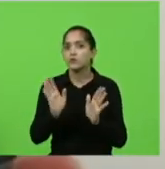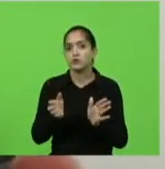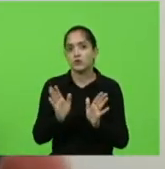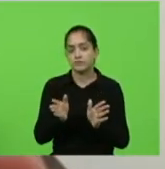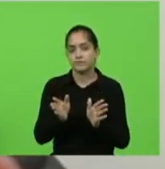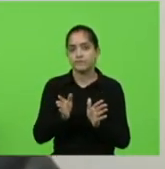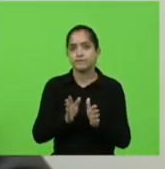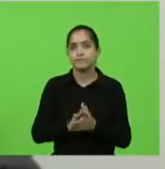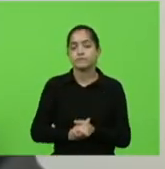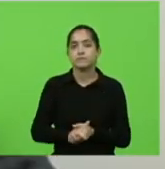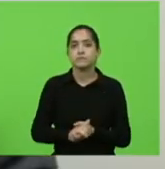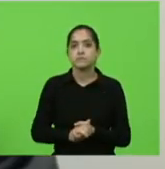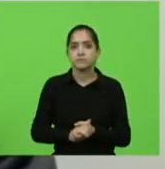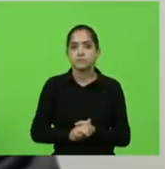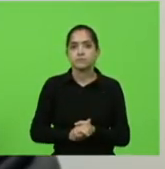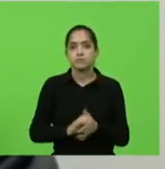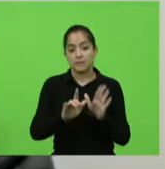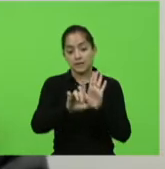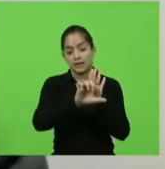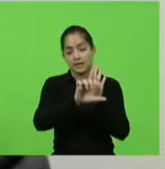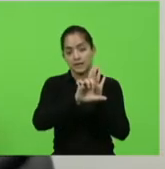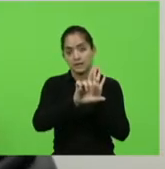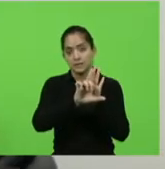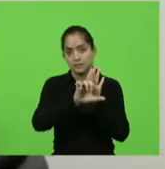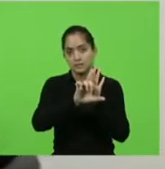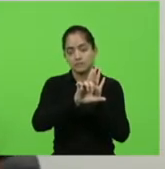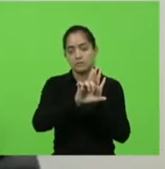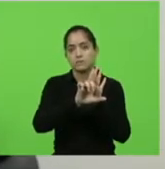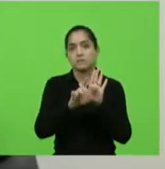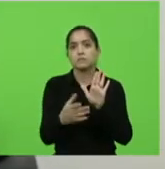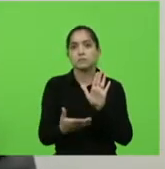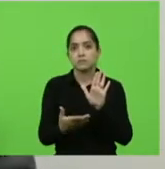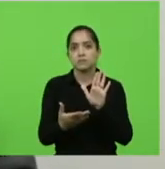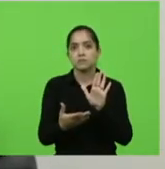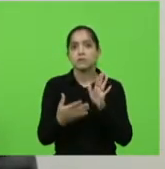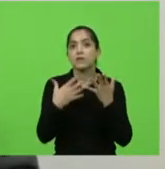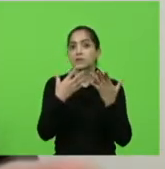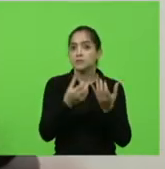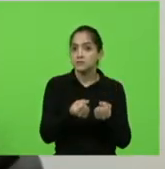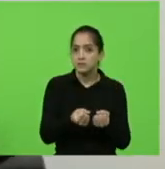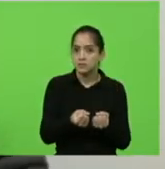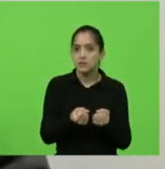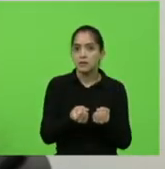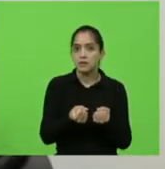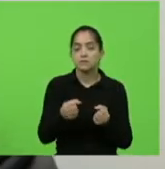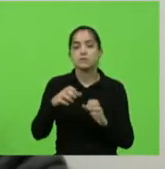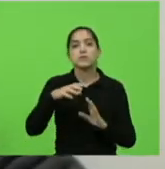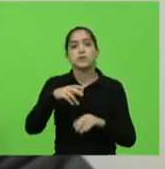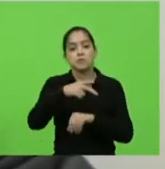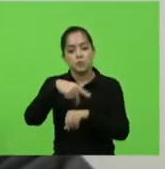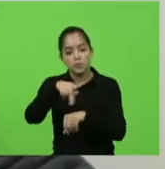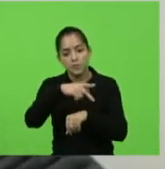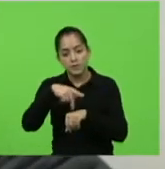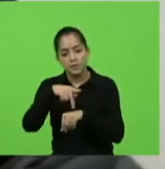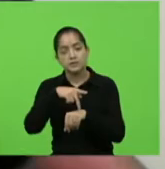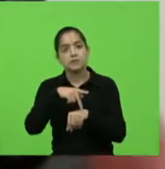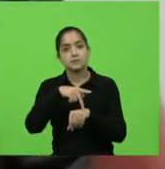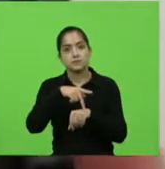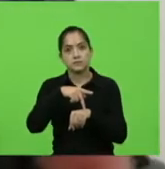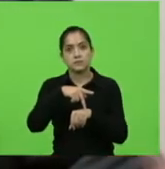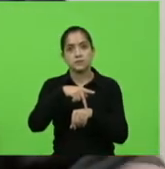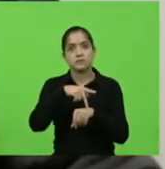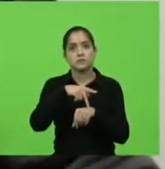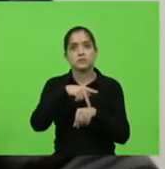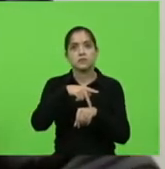esta medida, esta lei, e adotada por países, né, que seguem